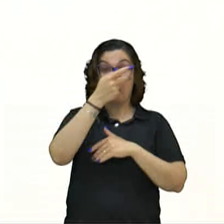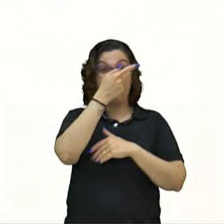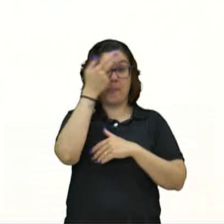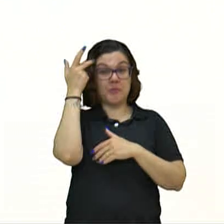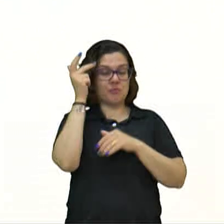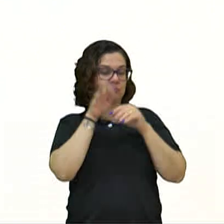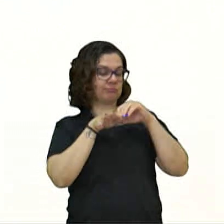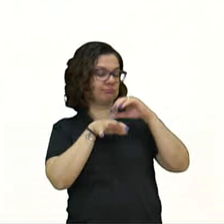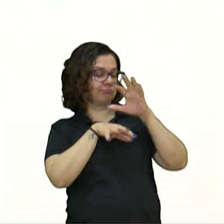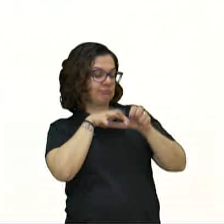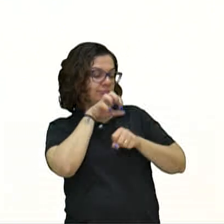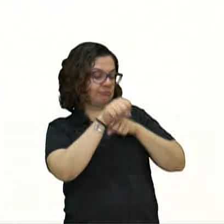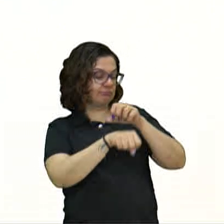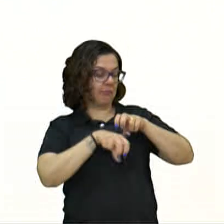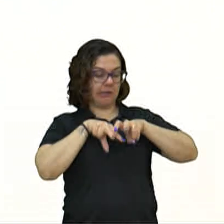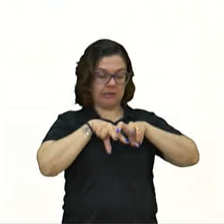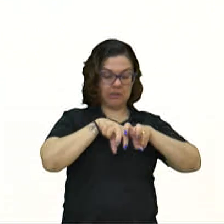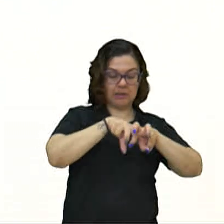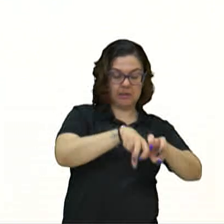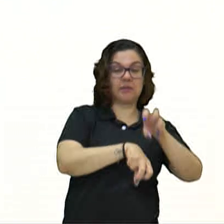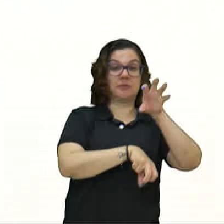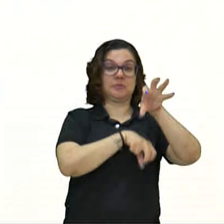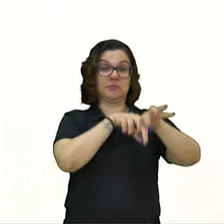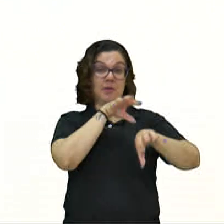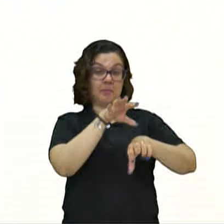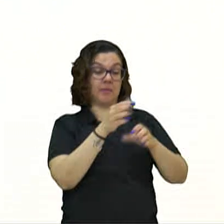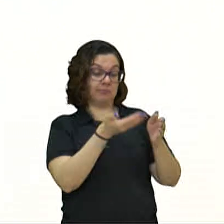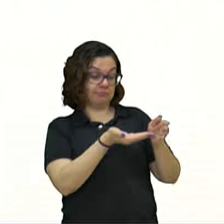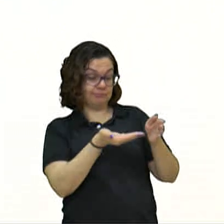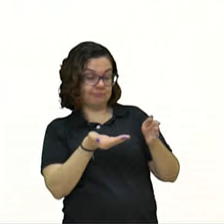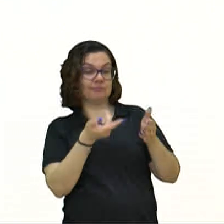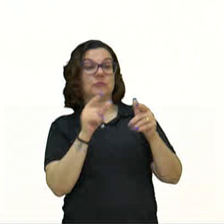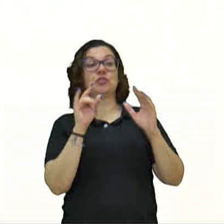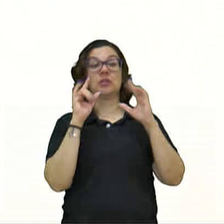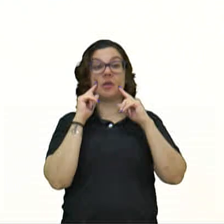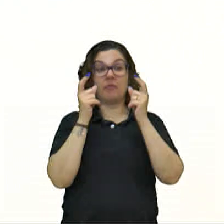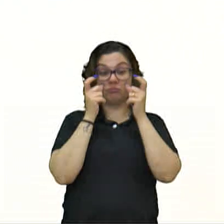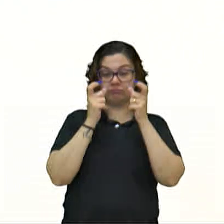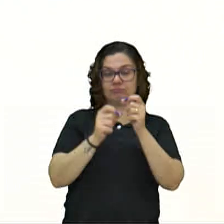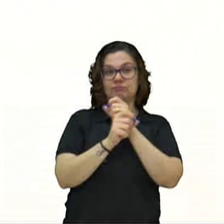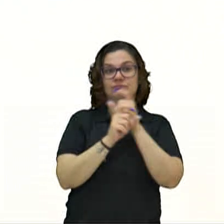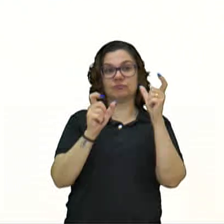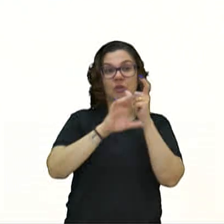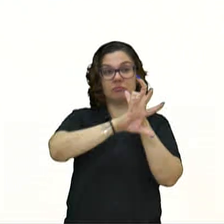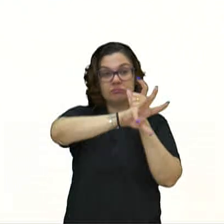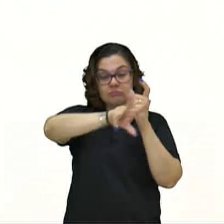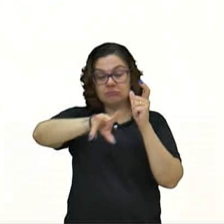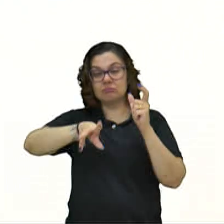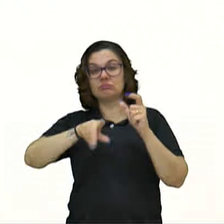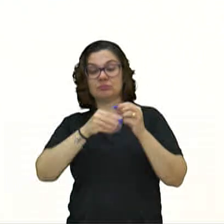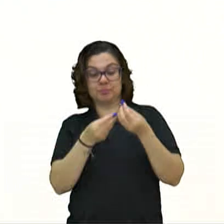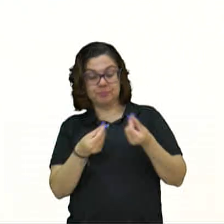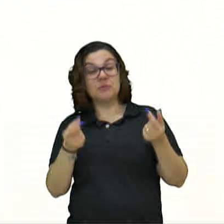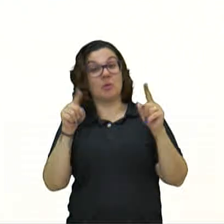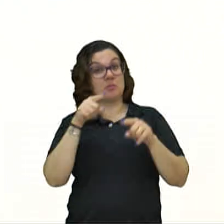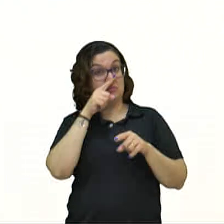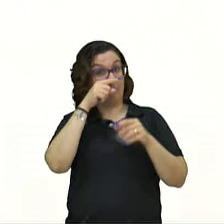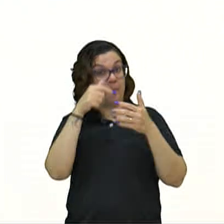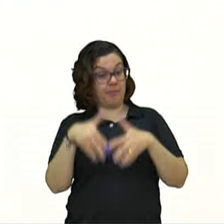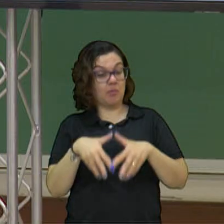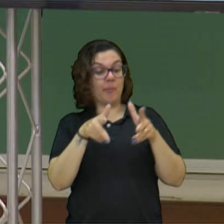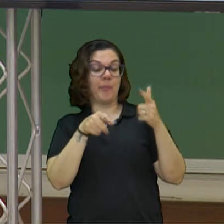ação antrópica a exploração dos recursos já está quase tomando toda a ilha de nauru isso é gravíssimo